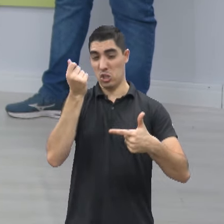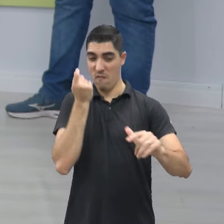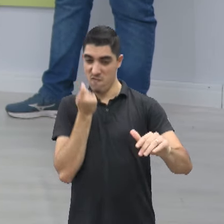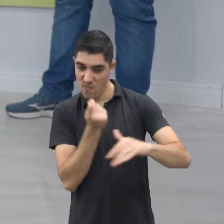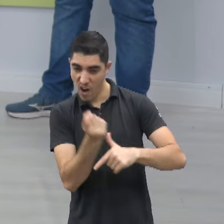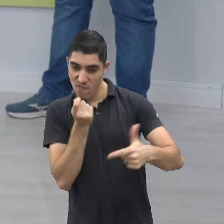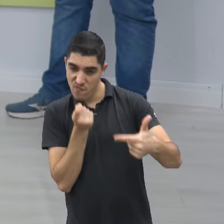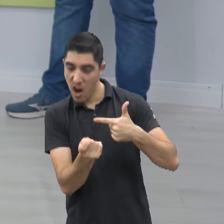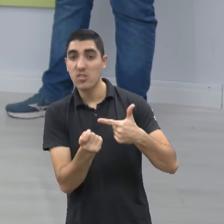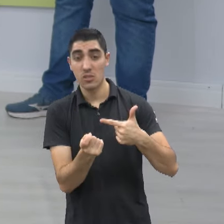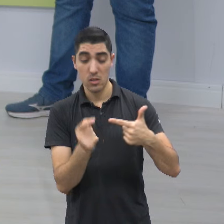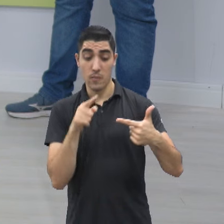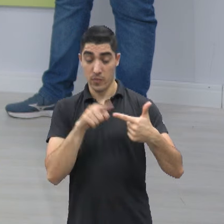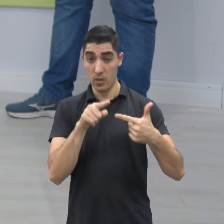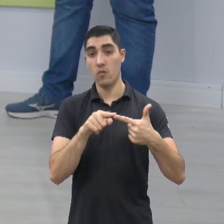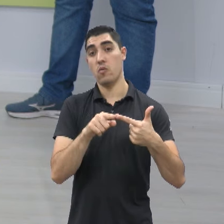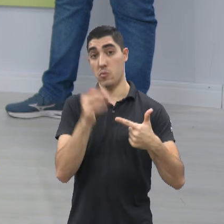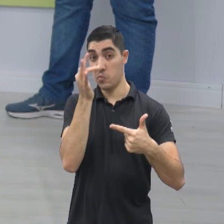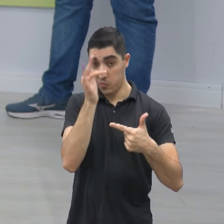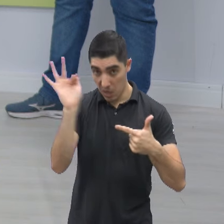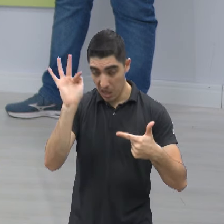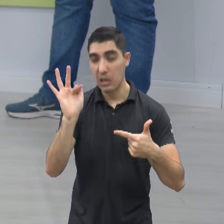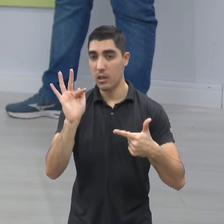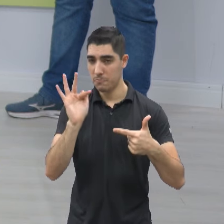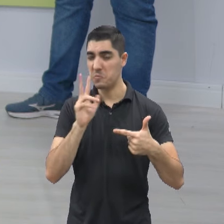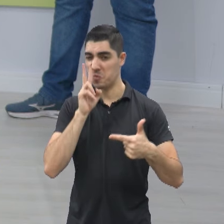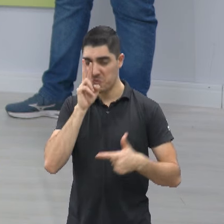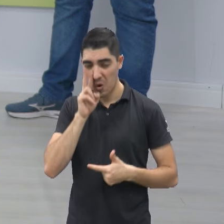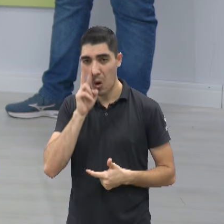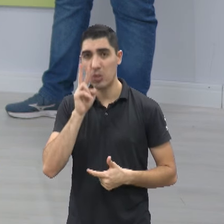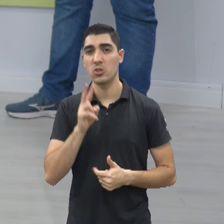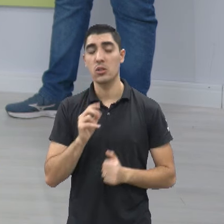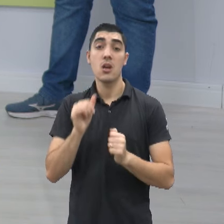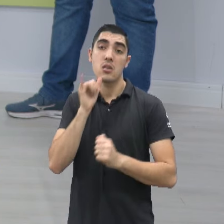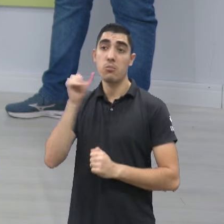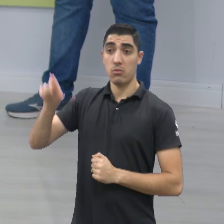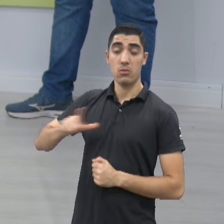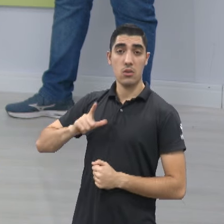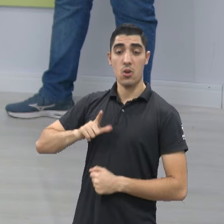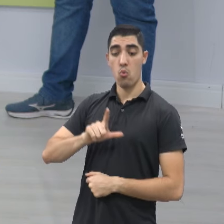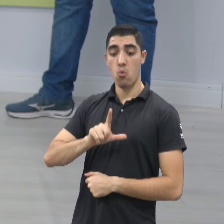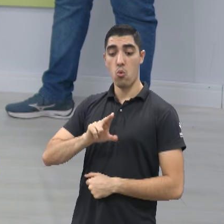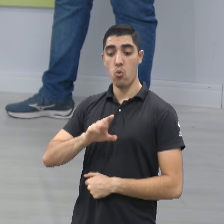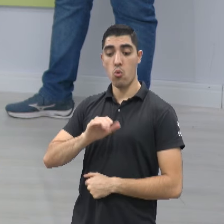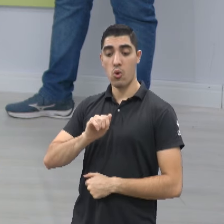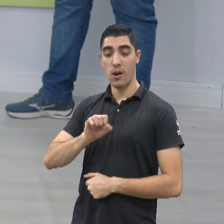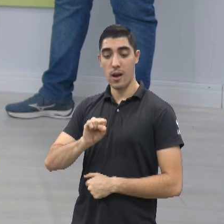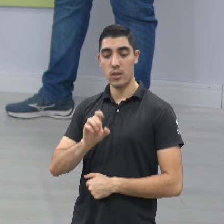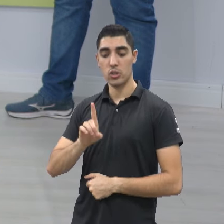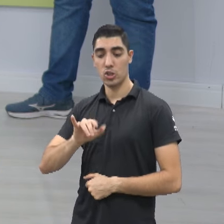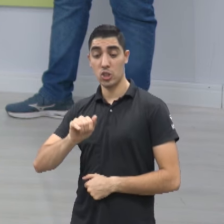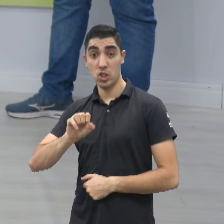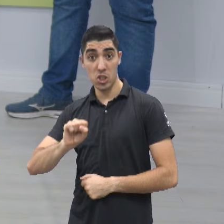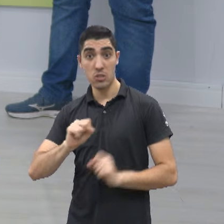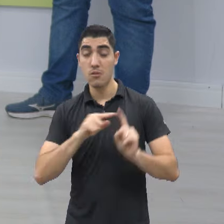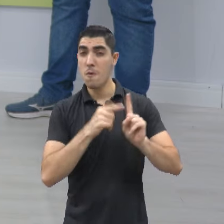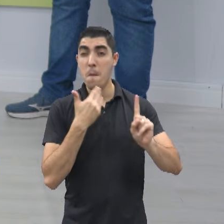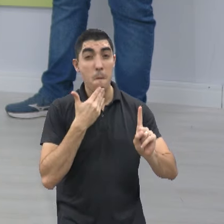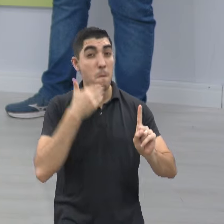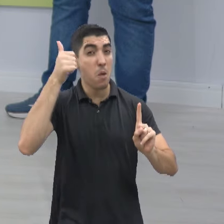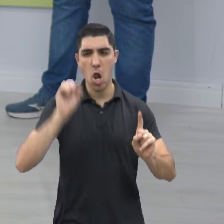muita categoria, um time com o Lucas Dias, que nas duas últimas temporadas foi MVP da competição, né, do